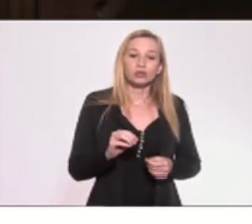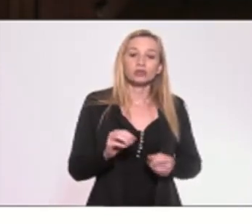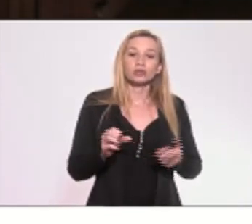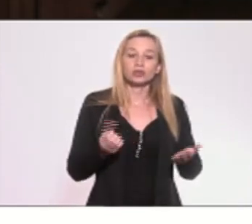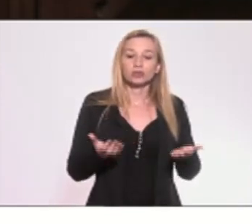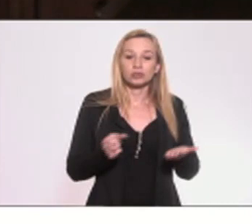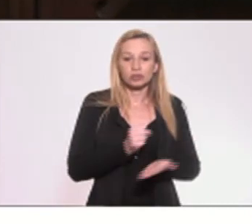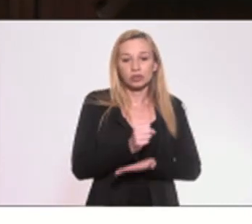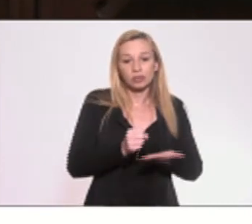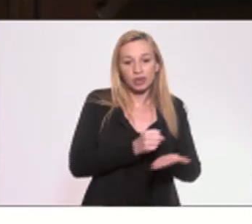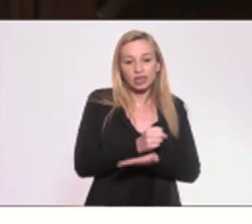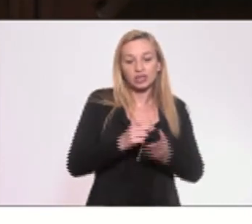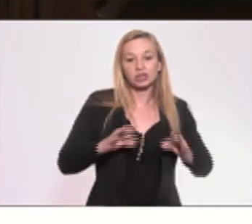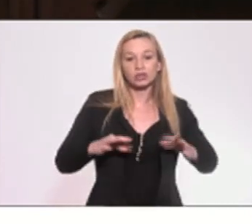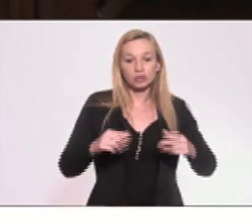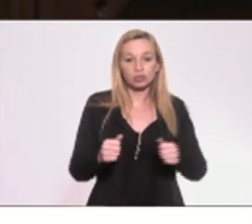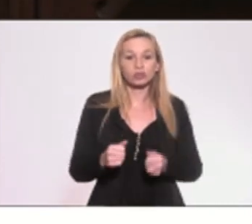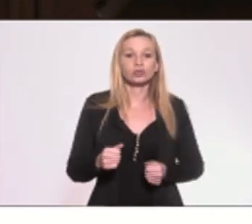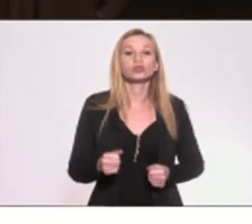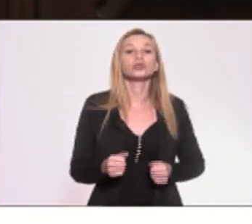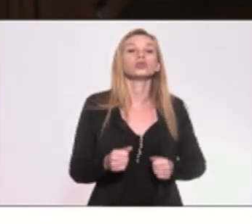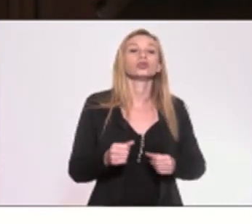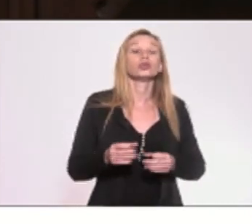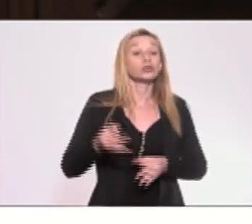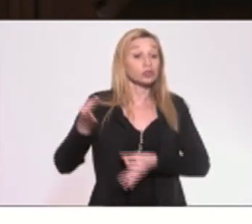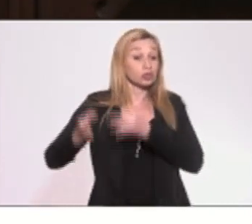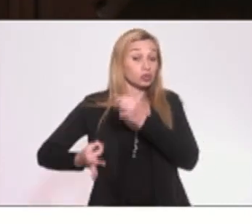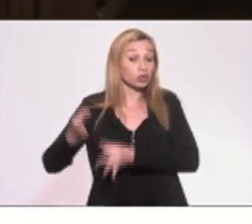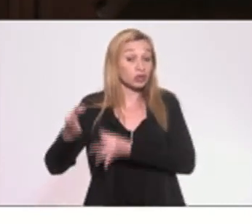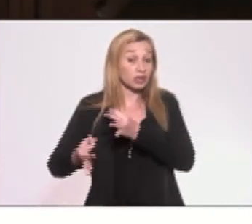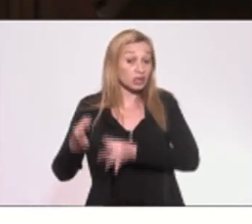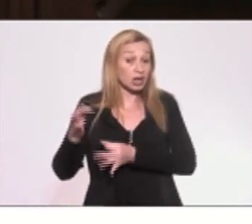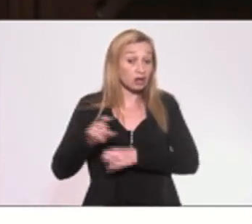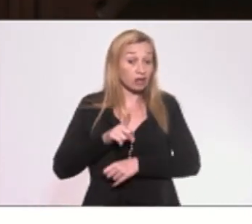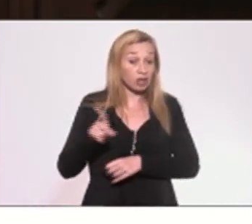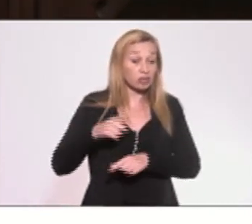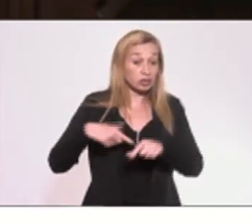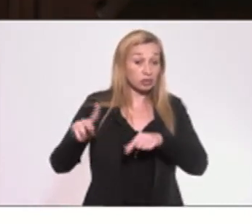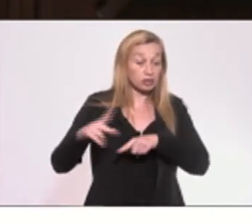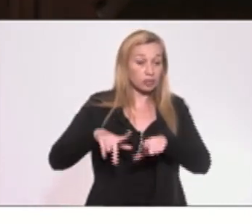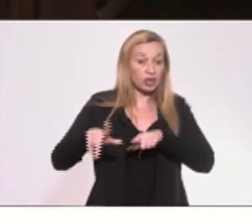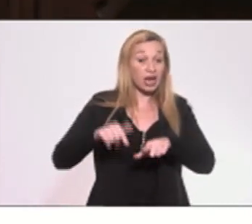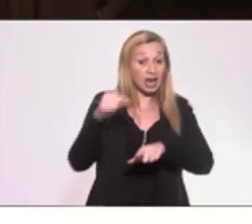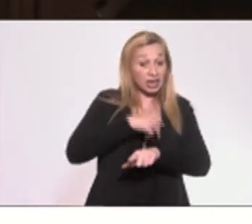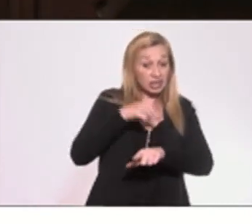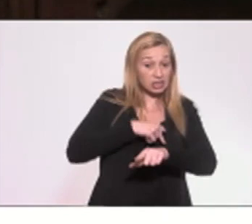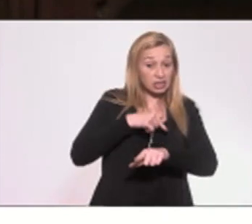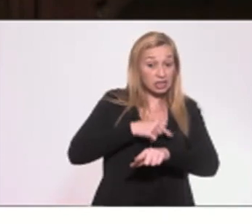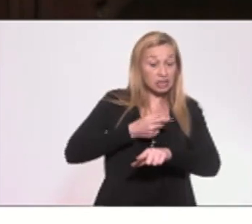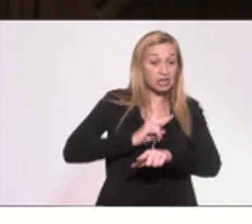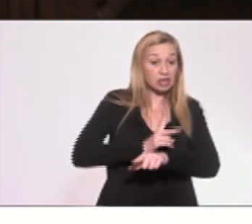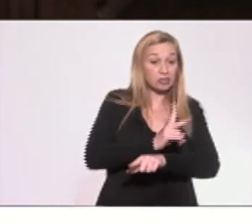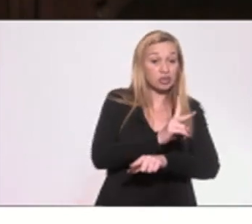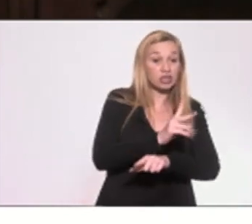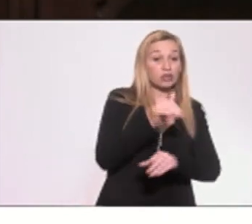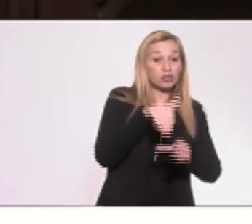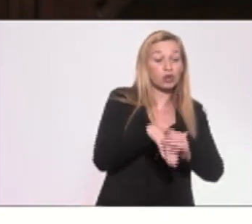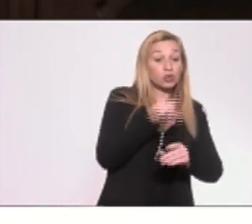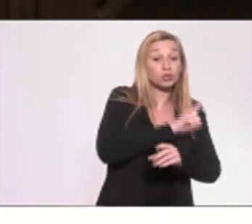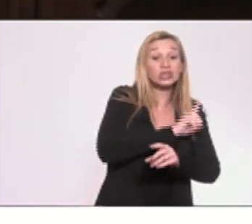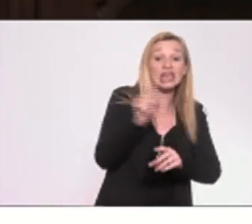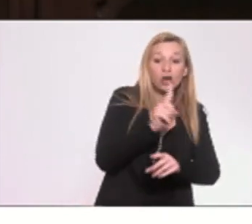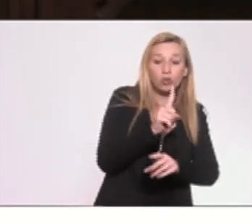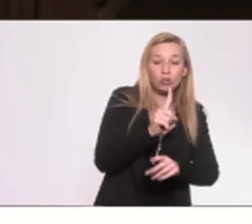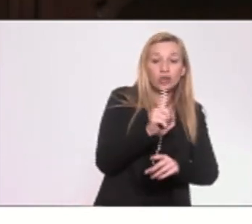lavajatismo, no oportunismo seletivo do judiciário, aqui, com muita tranquilidade, encaminha um voto não.